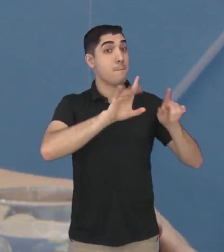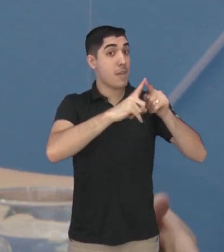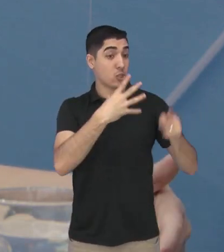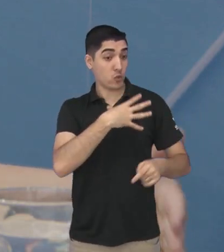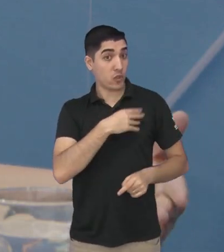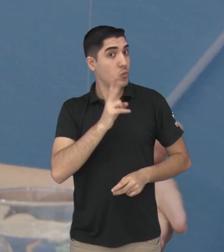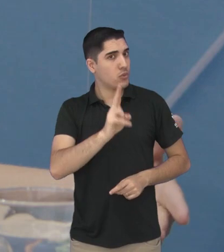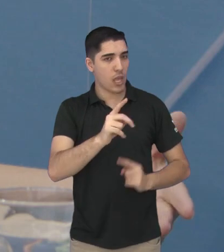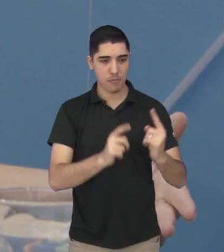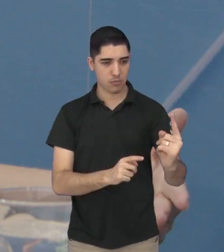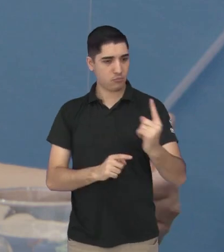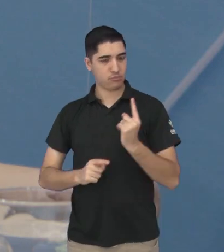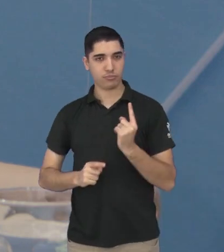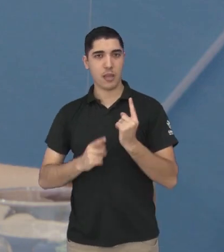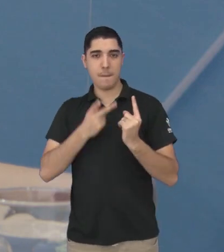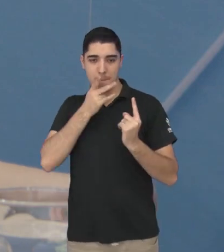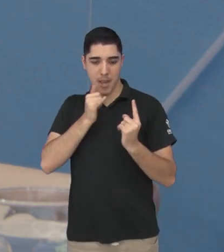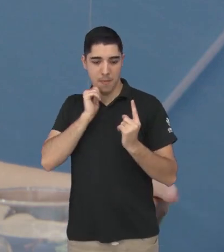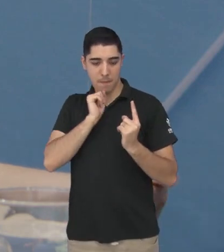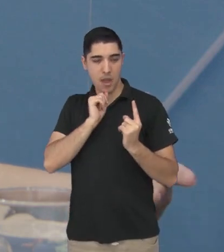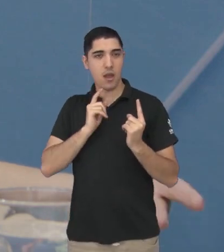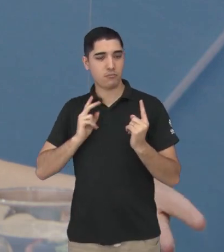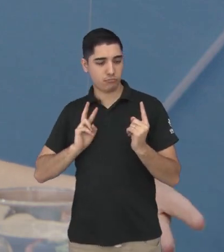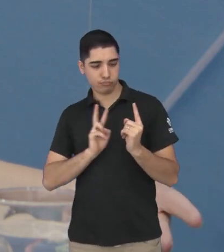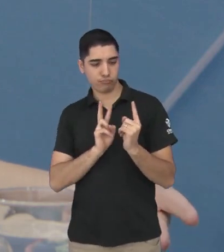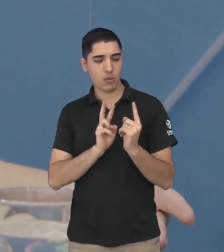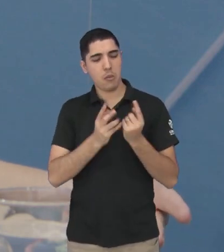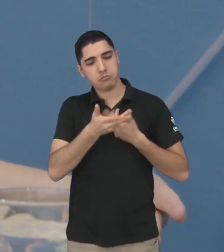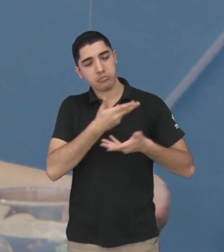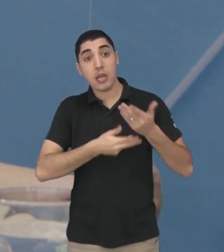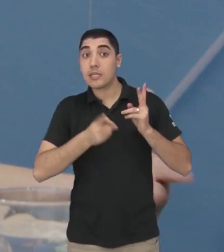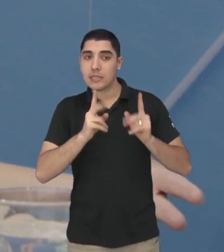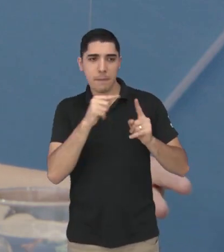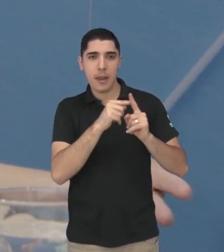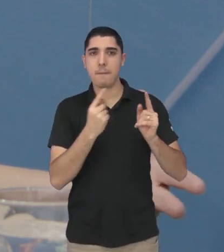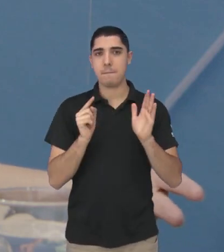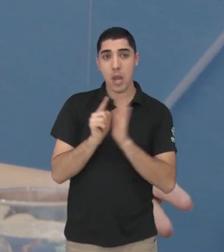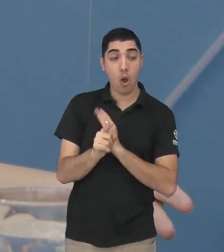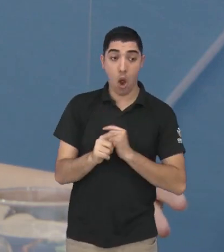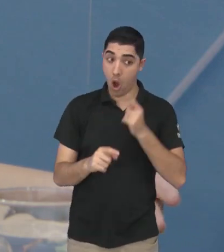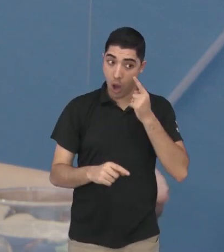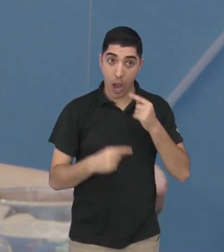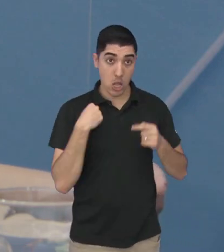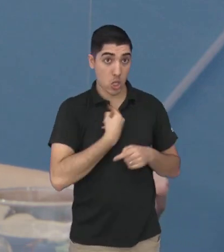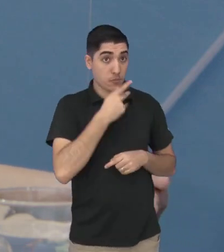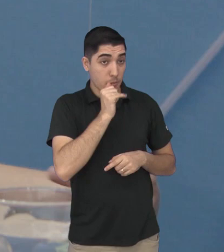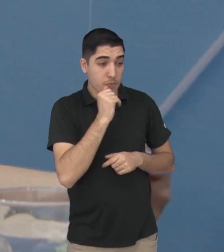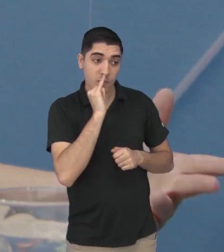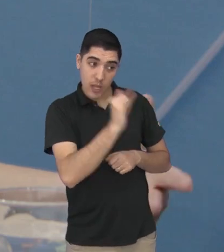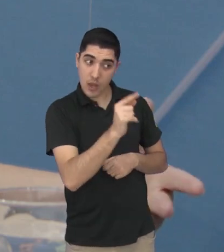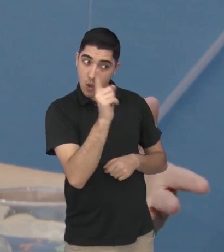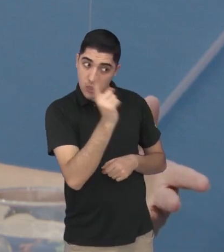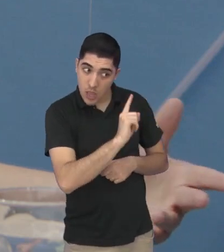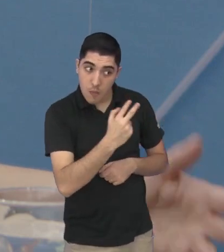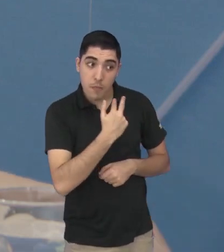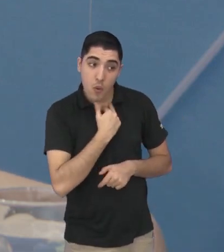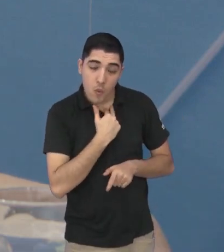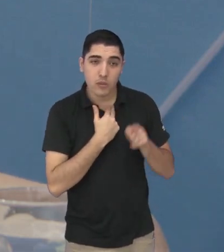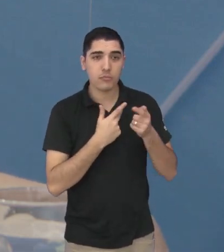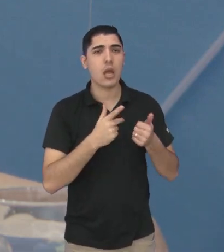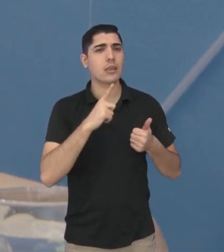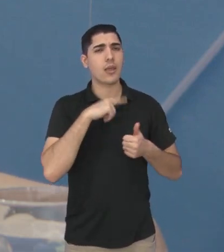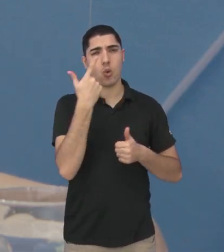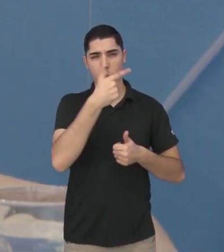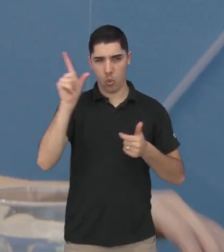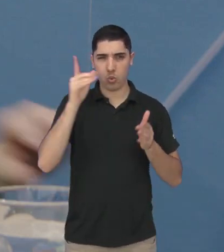se o adolescente, principalmente, ele procura essa posição firme, que diga, olha, isso não. Um outro estudo que eu estava lendo esses